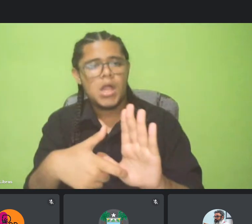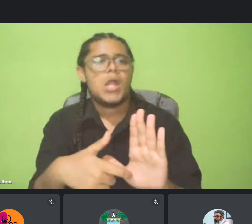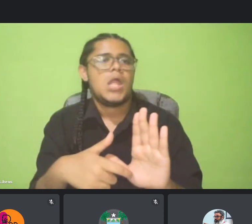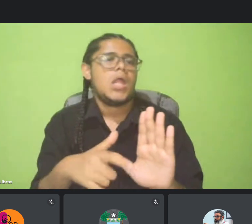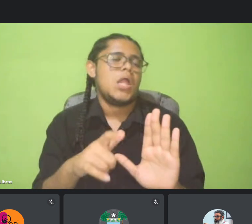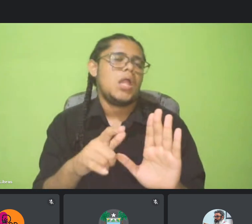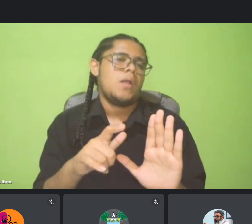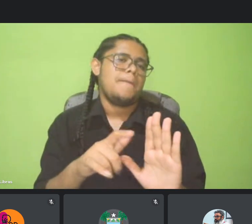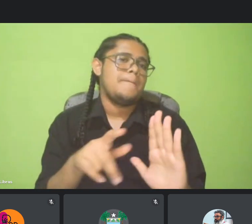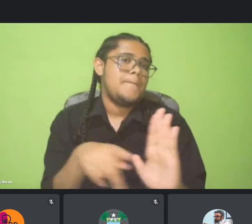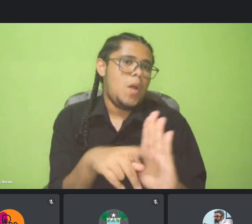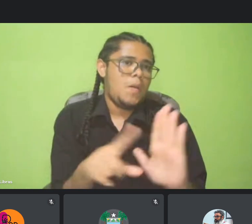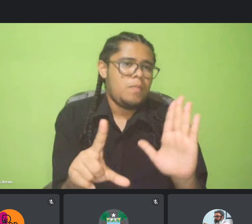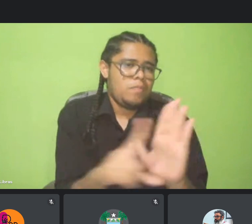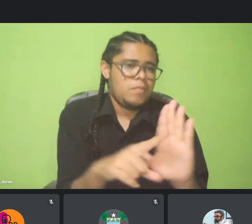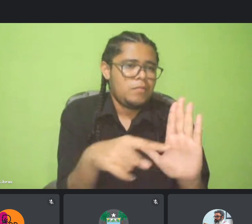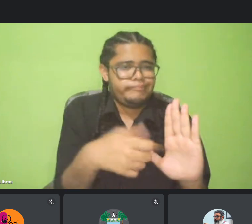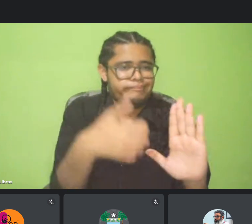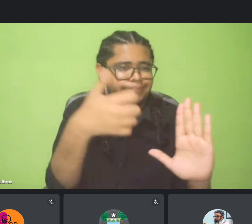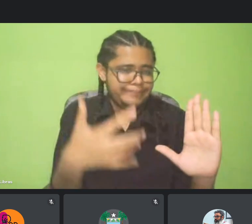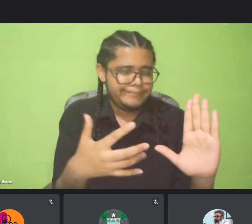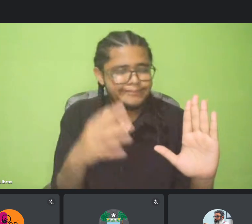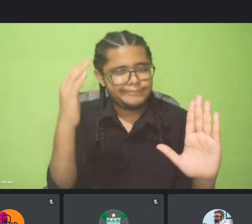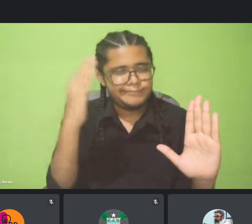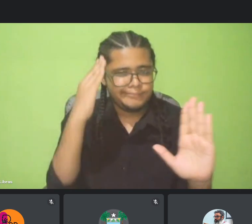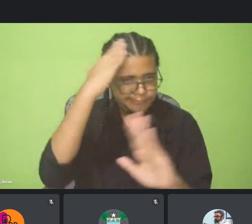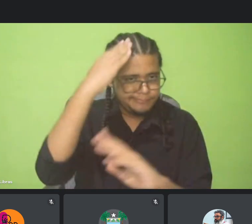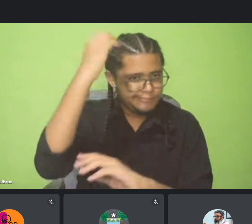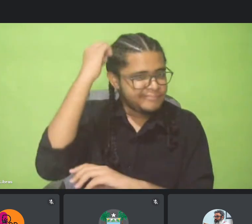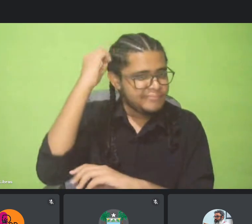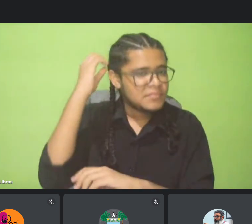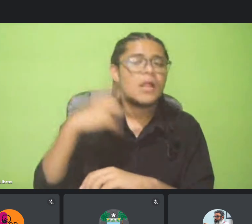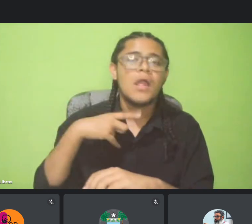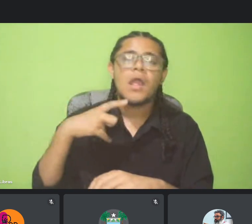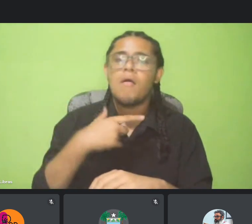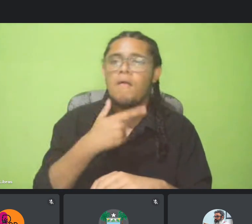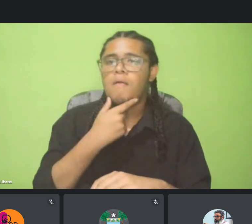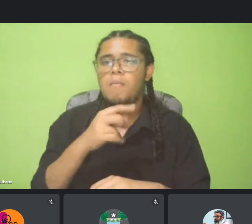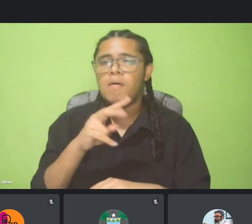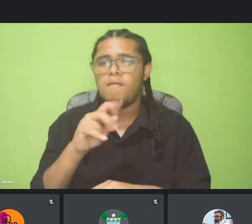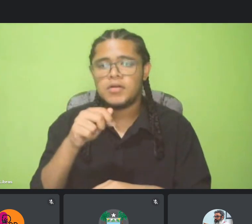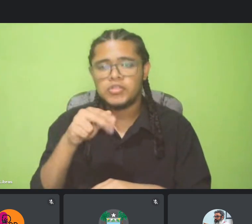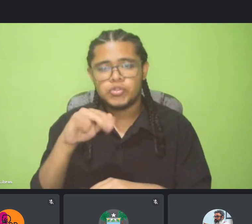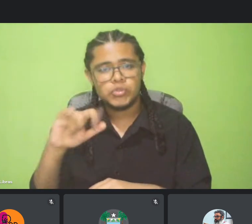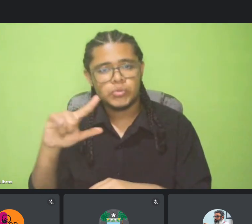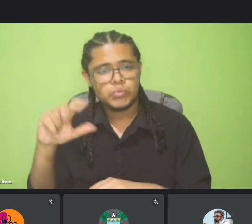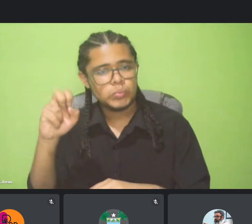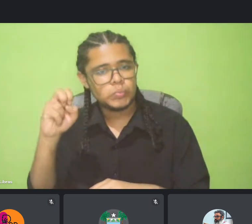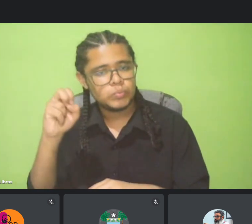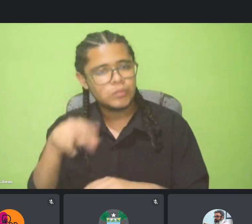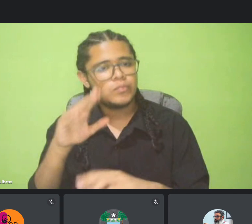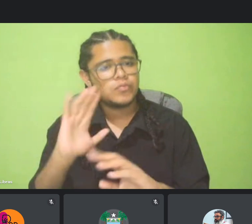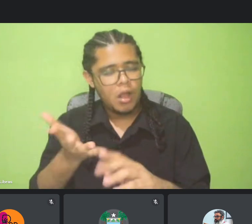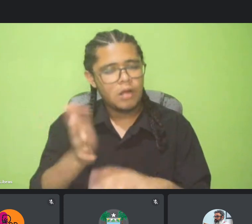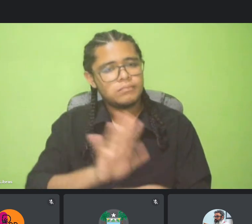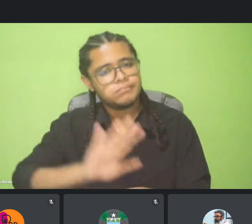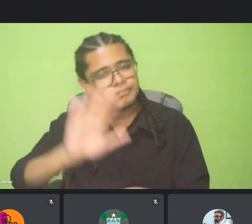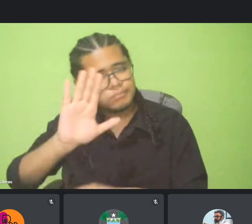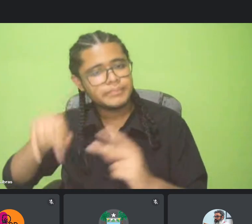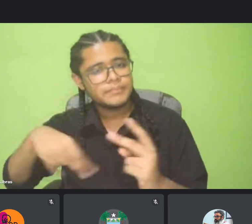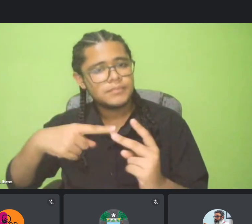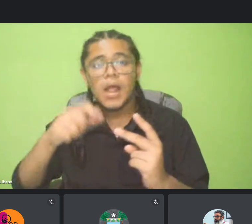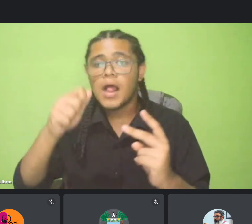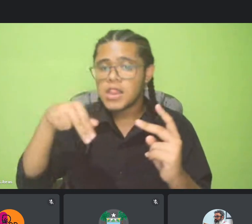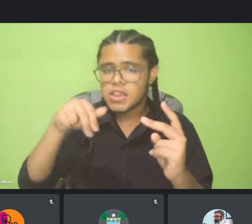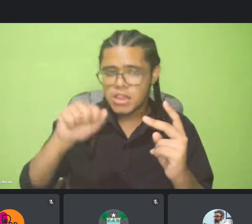E aí, a gente tem o Vanilson também, que já estava com a mão levantada. E, Ana, se tu puder também trazer alguma consideração, alguma